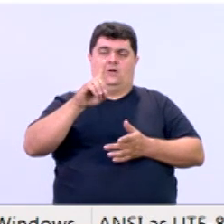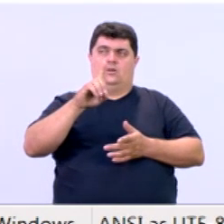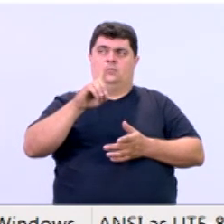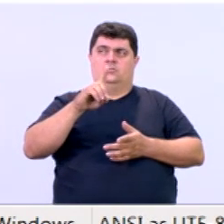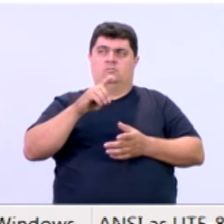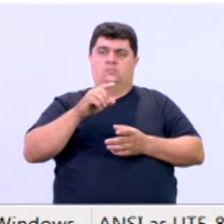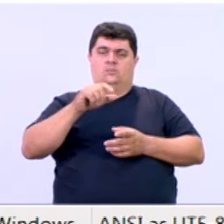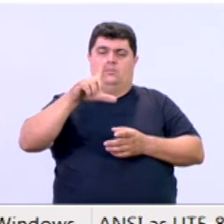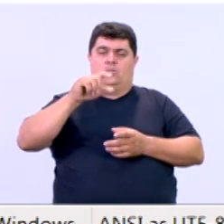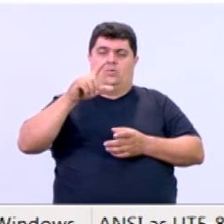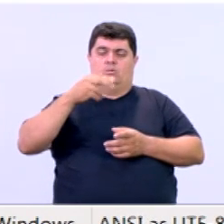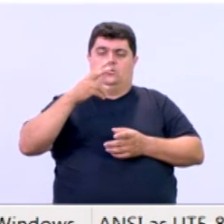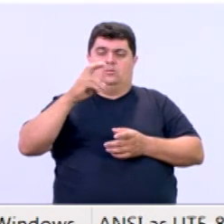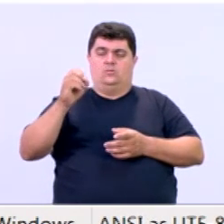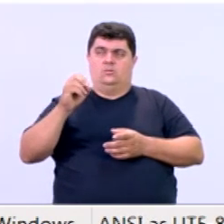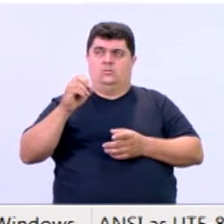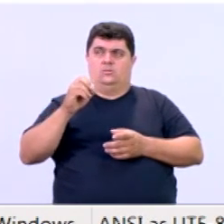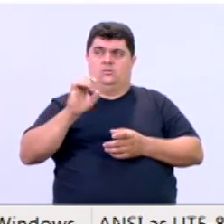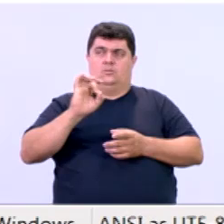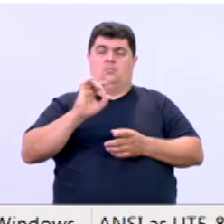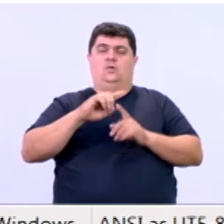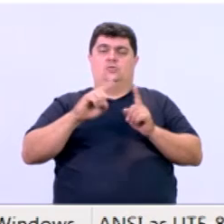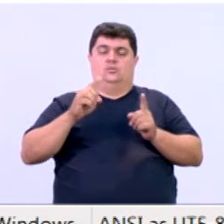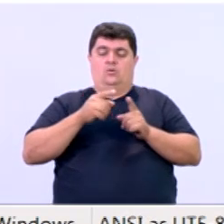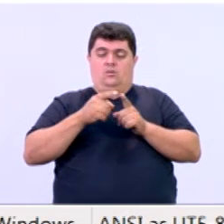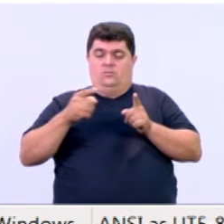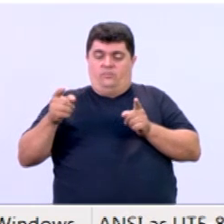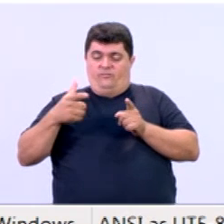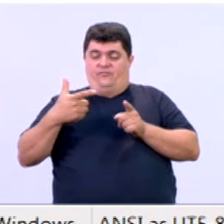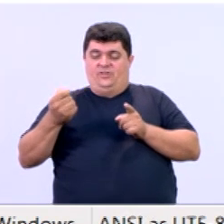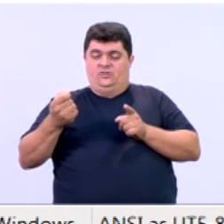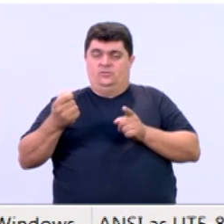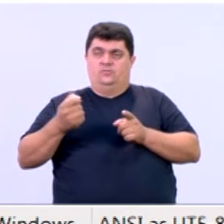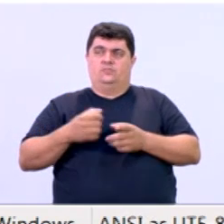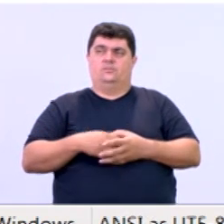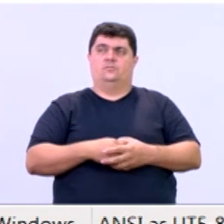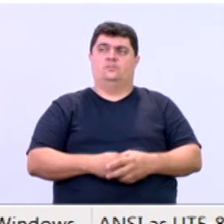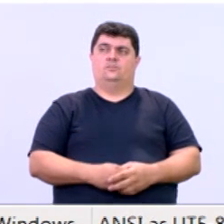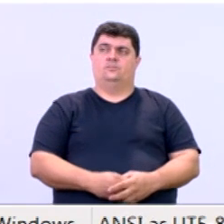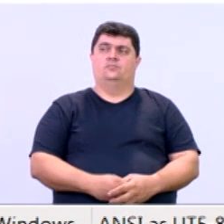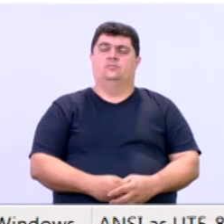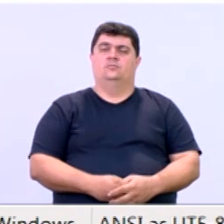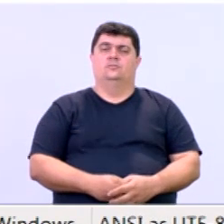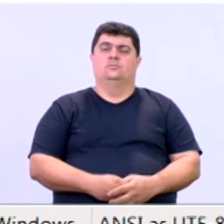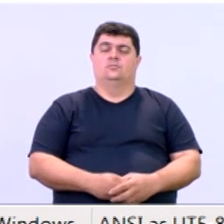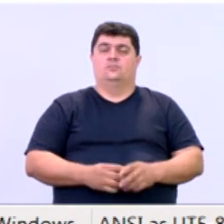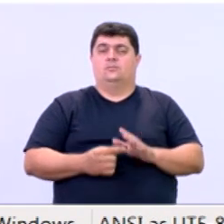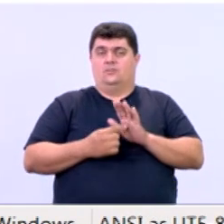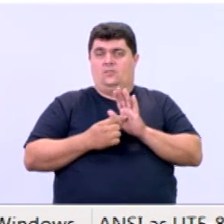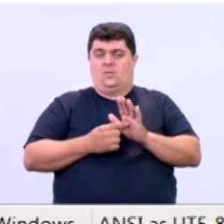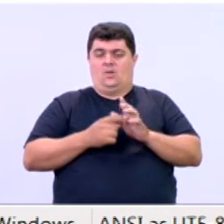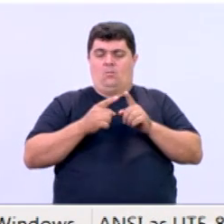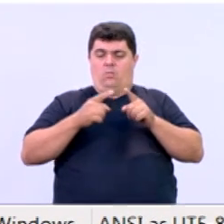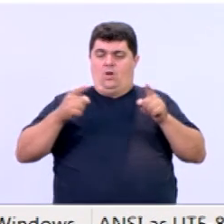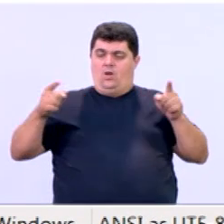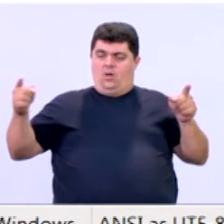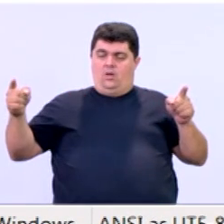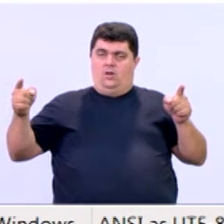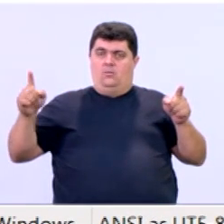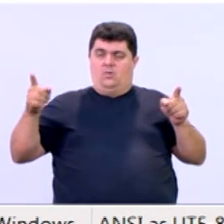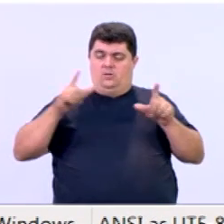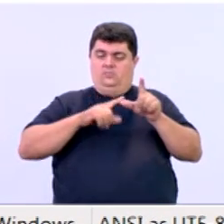deixar preencher 20 desses 50. Então, eu mostro no formulário maior do que ele pode